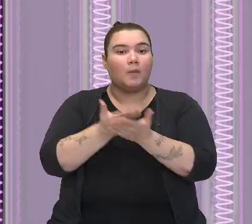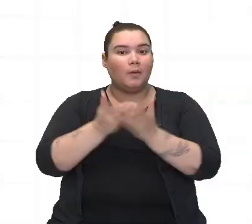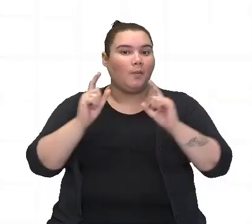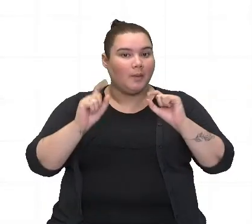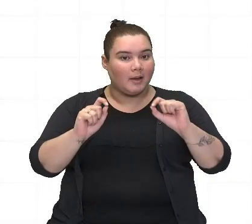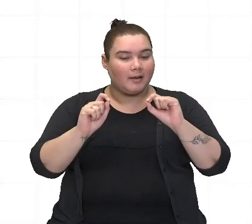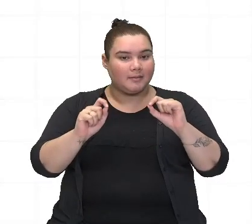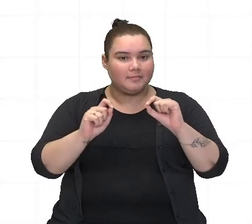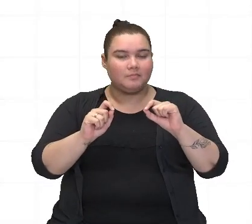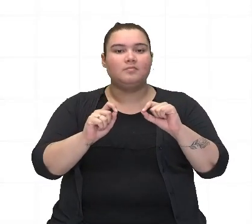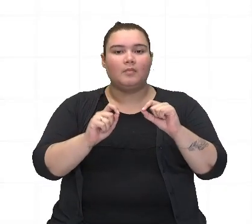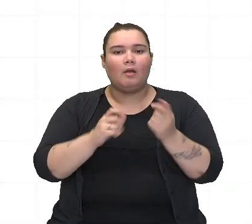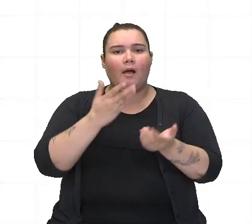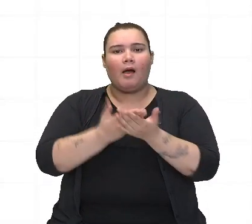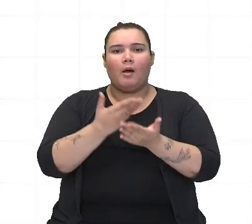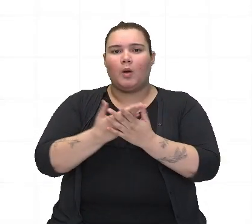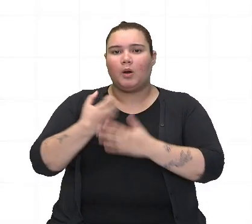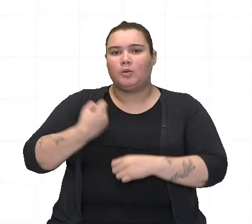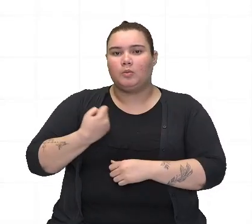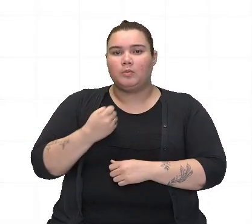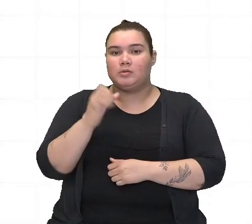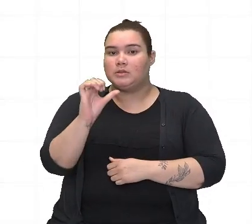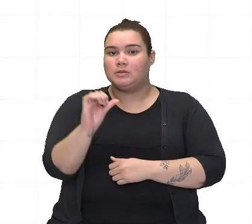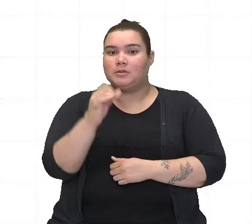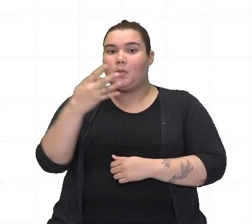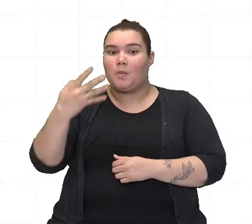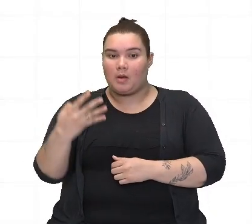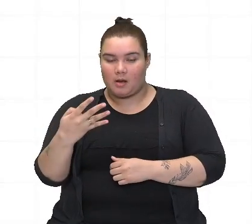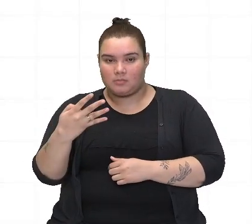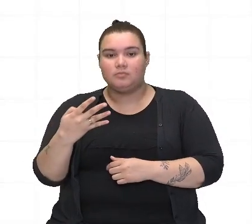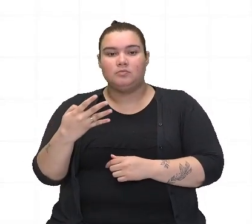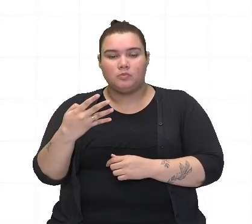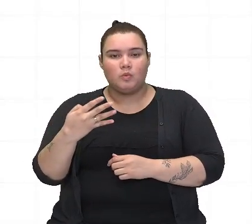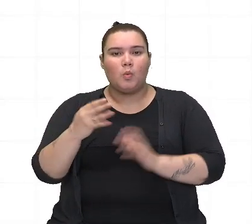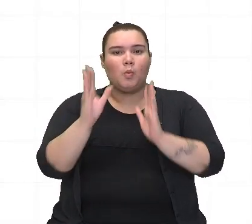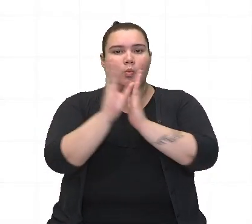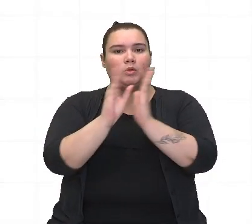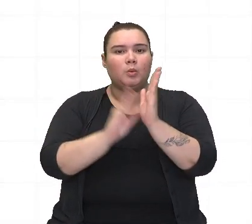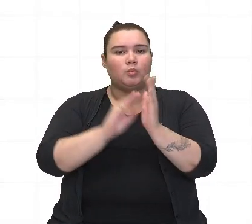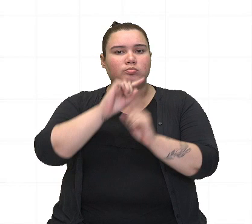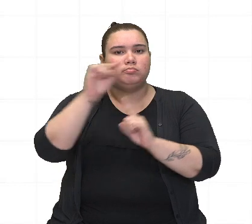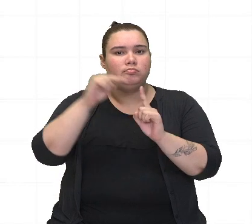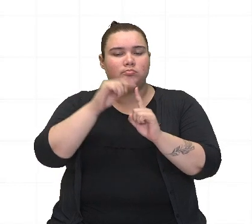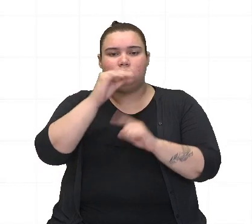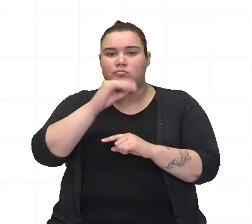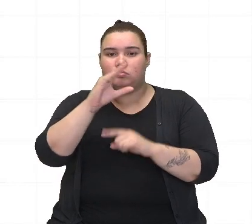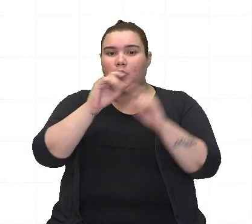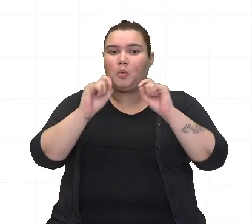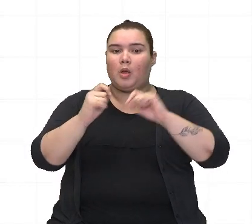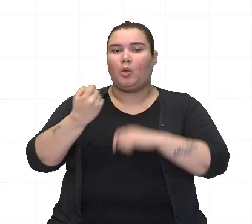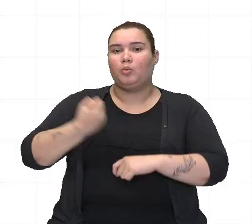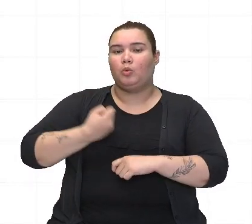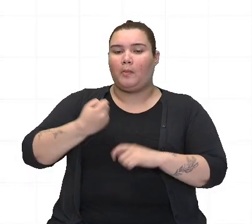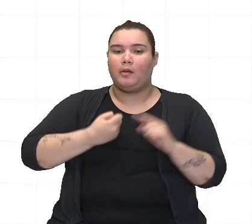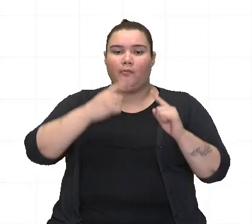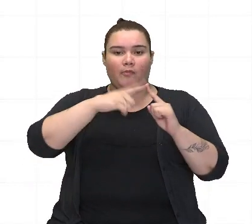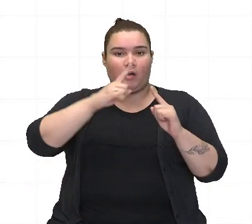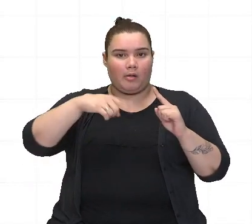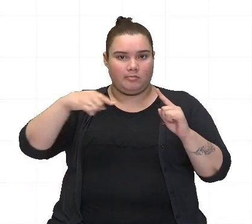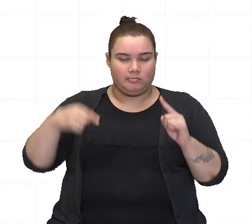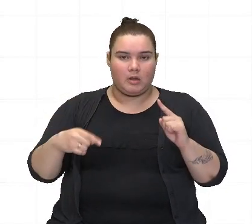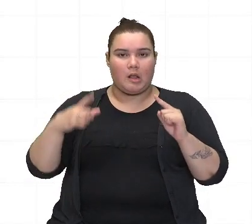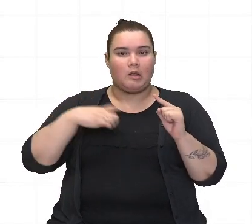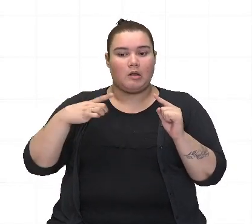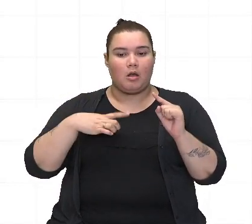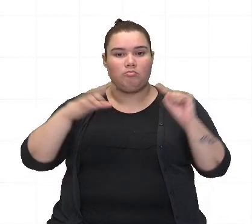temos aula de número 64, objeto de conhecimento, variação de grandezas,